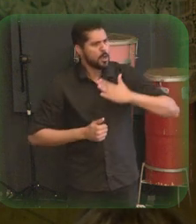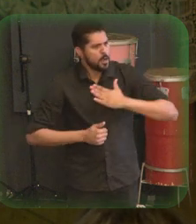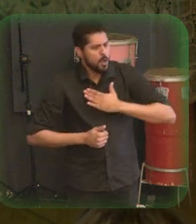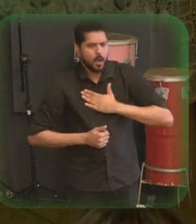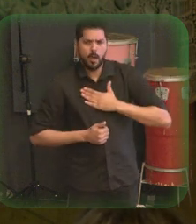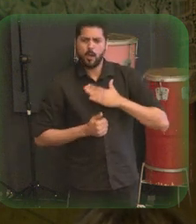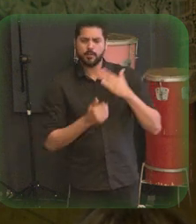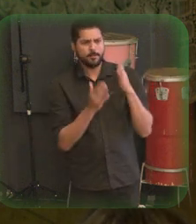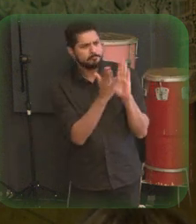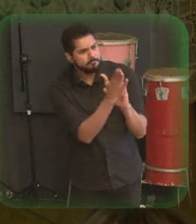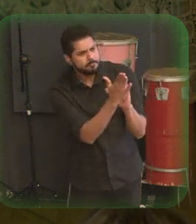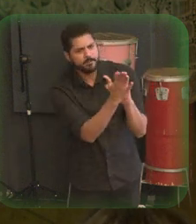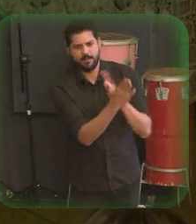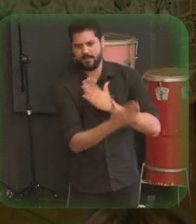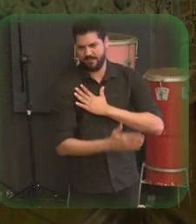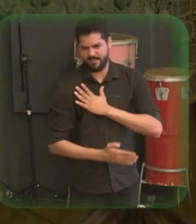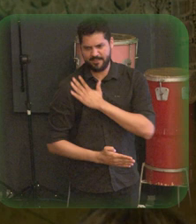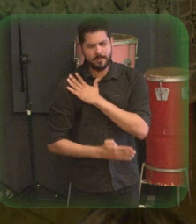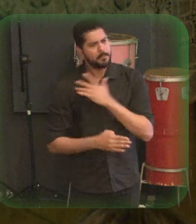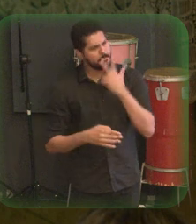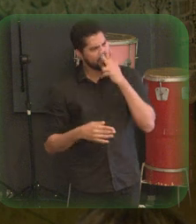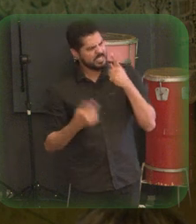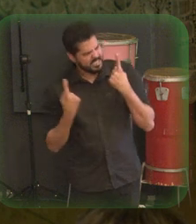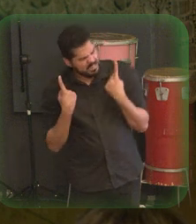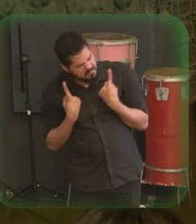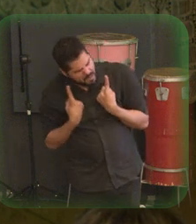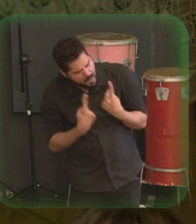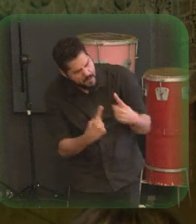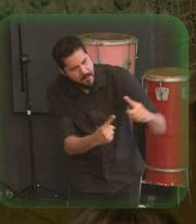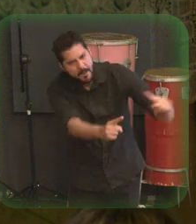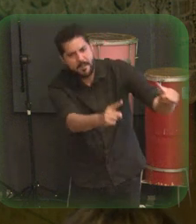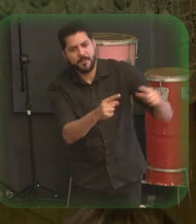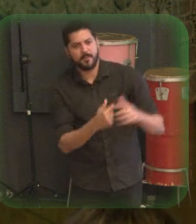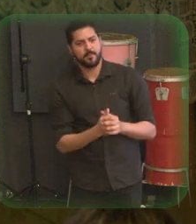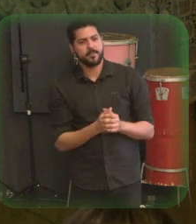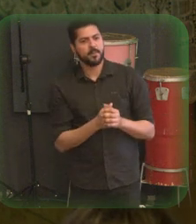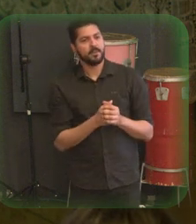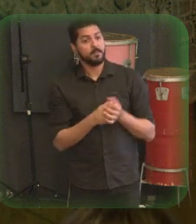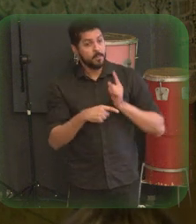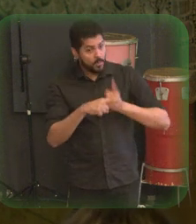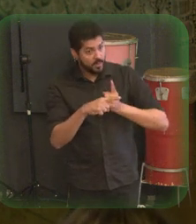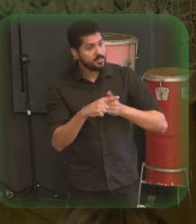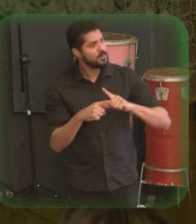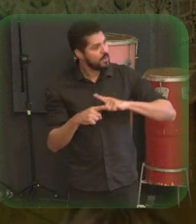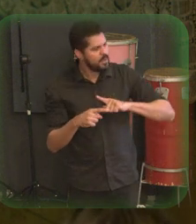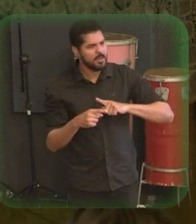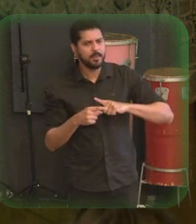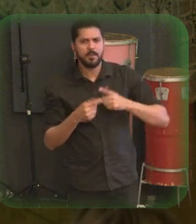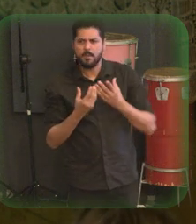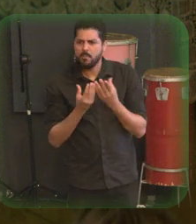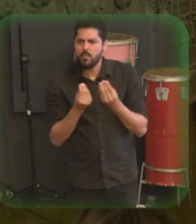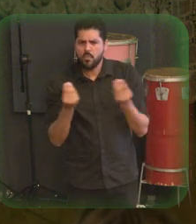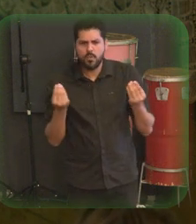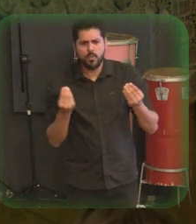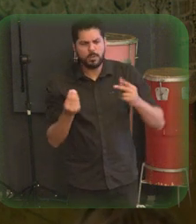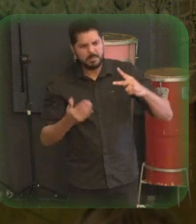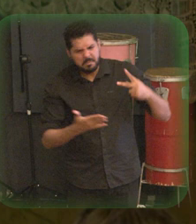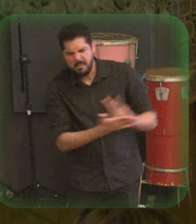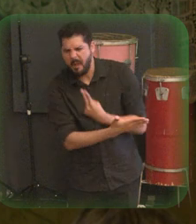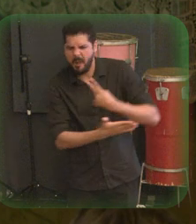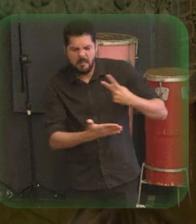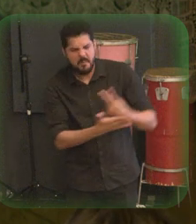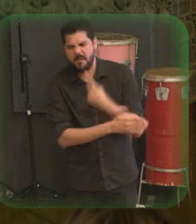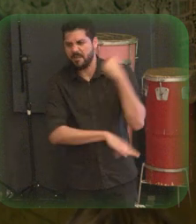disputar o imaginário com essas pessoas. Vocês perceberam como a gente está falando das grandes tragédias no Brasil, da memória, da verdade, da justiça, da não